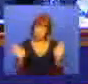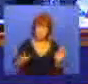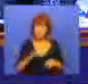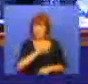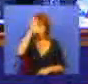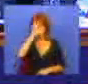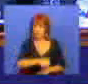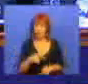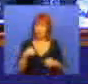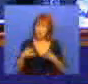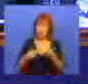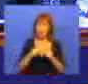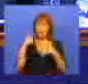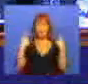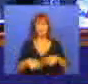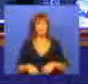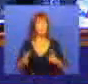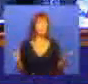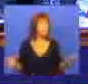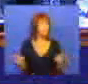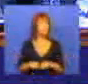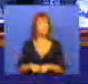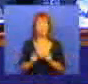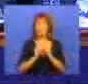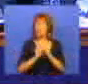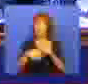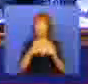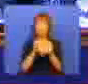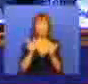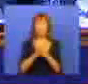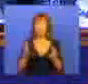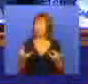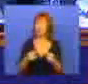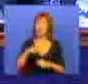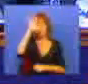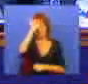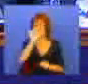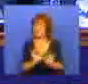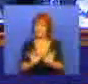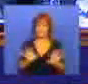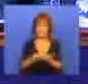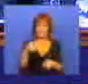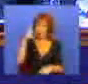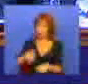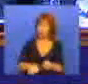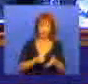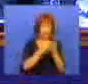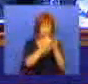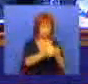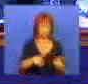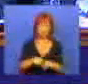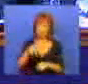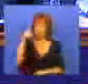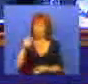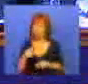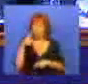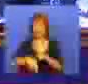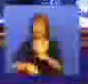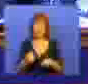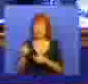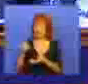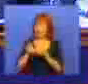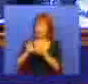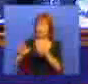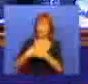Ministro. Este orçamento está na linha de todo o orçamento de Estado. Corta nos apoios, corta